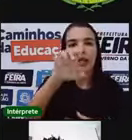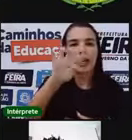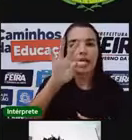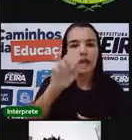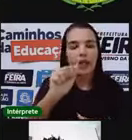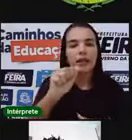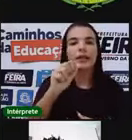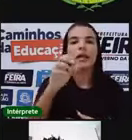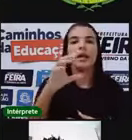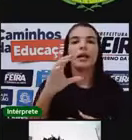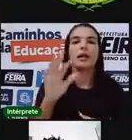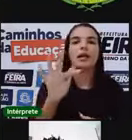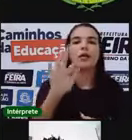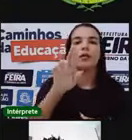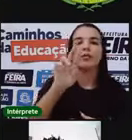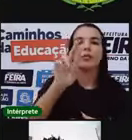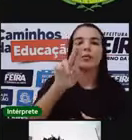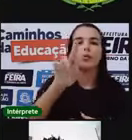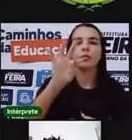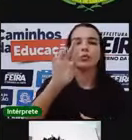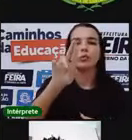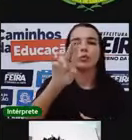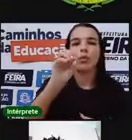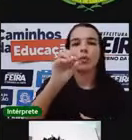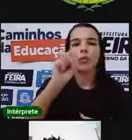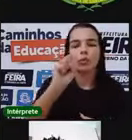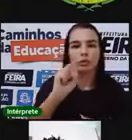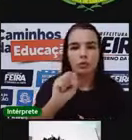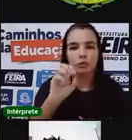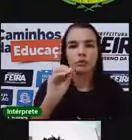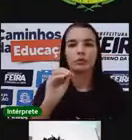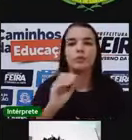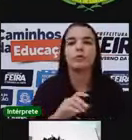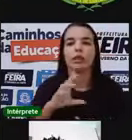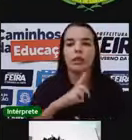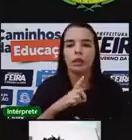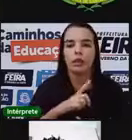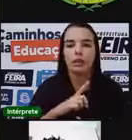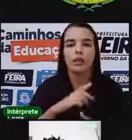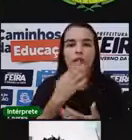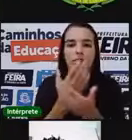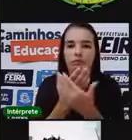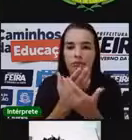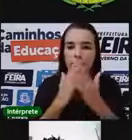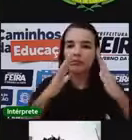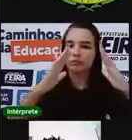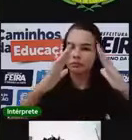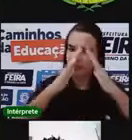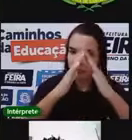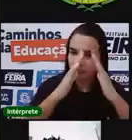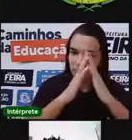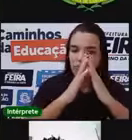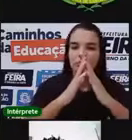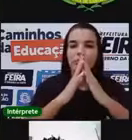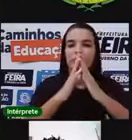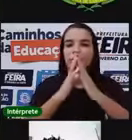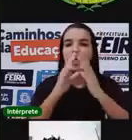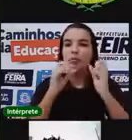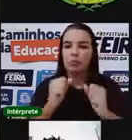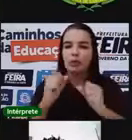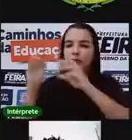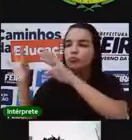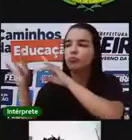essas escolas possam estar pegando o que a Pró Maura trouxe para a gente, transformando